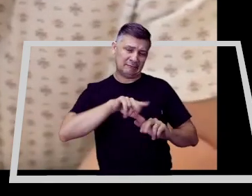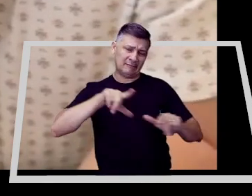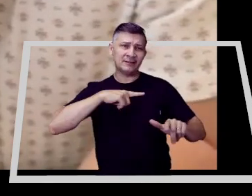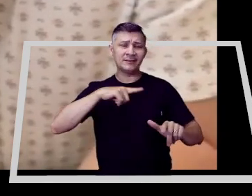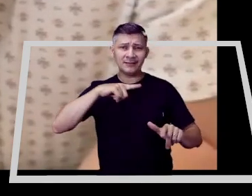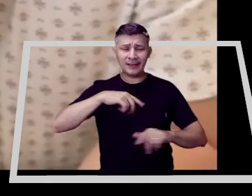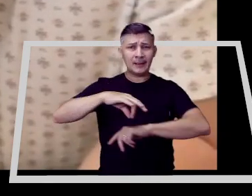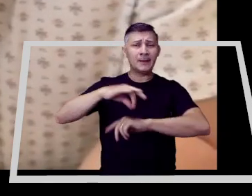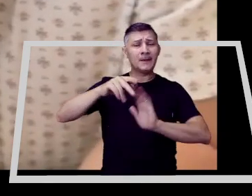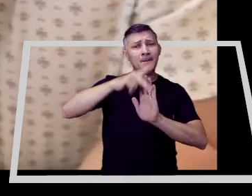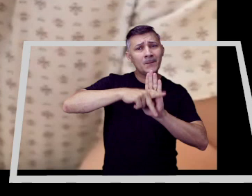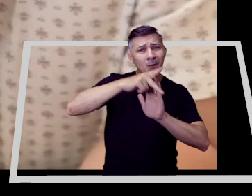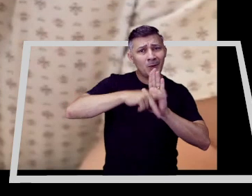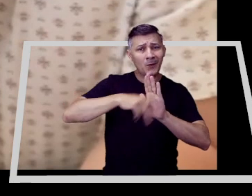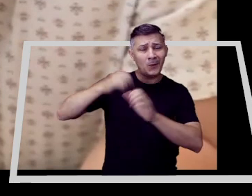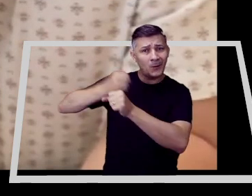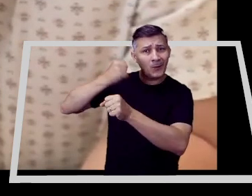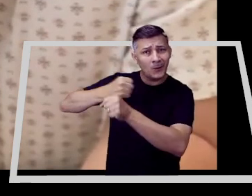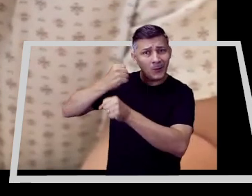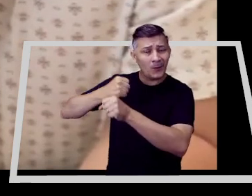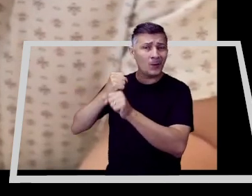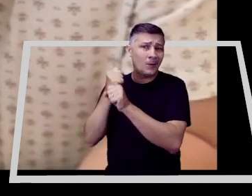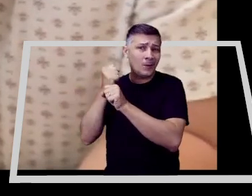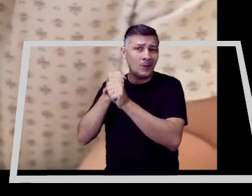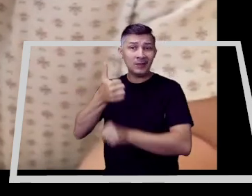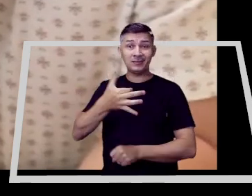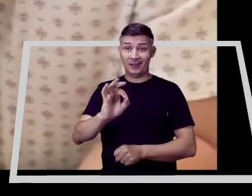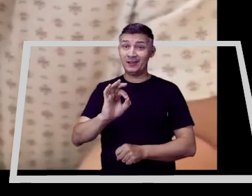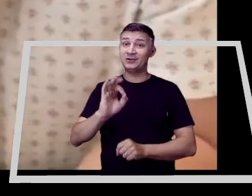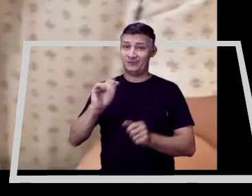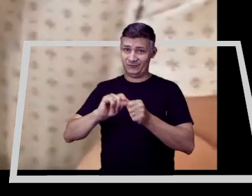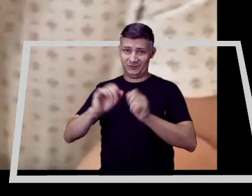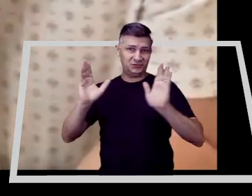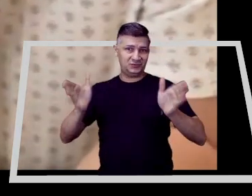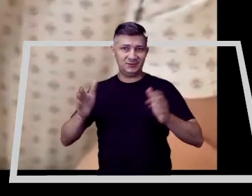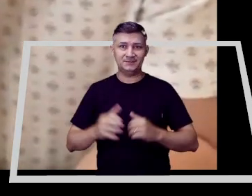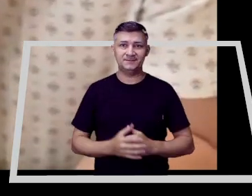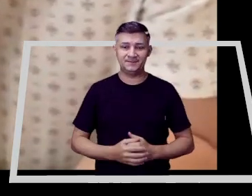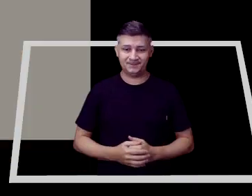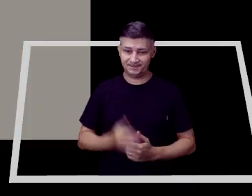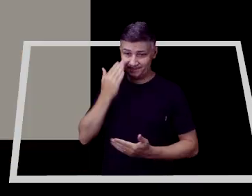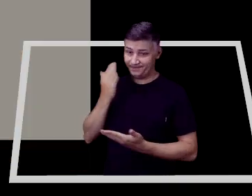um conjunto de projetos e obras realizados nesses últimos 10 anos.